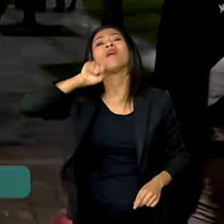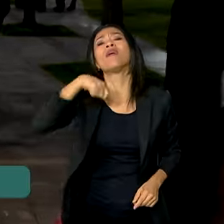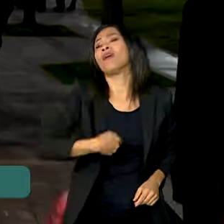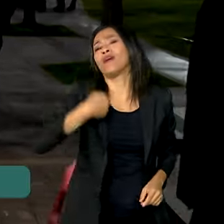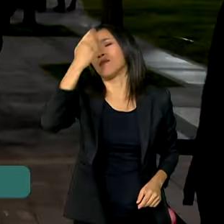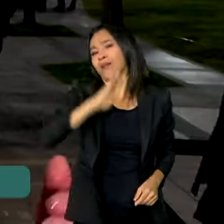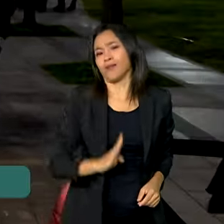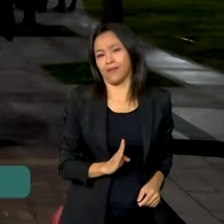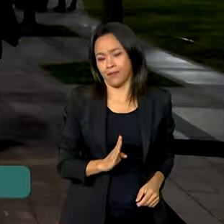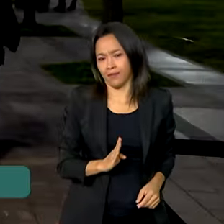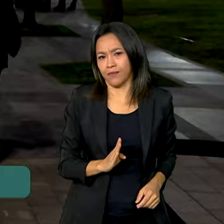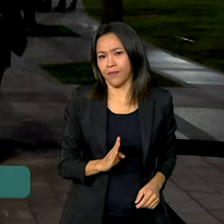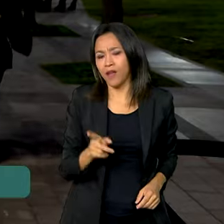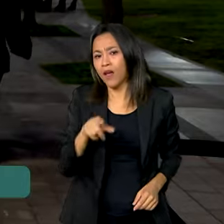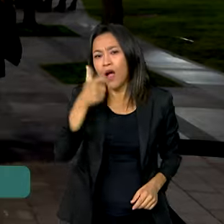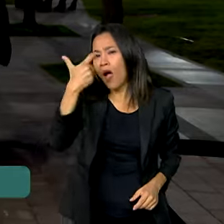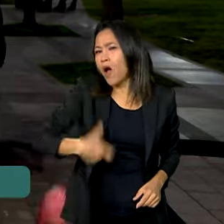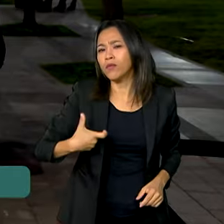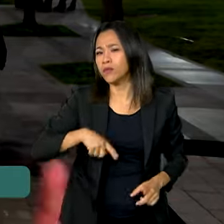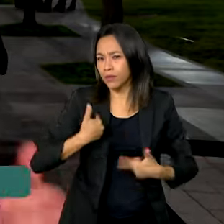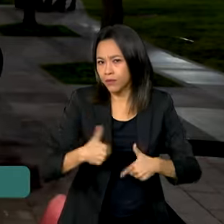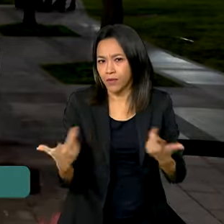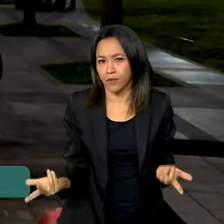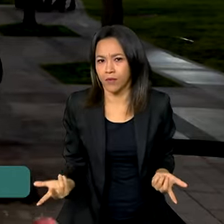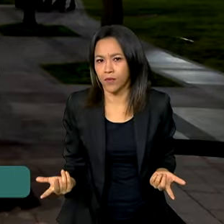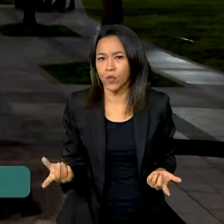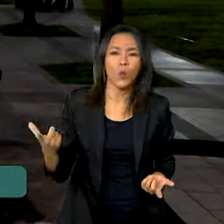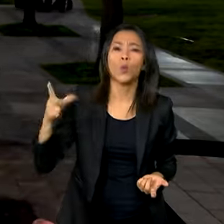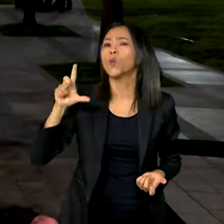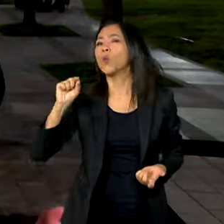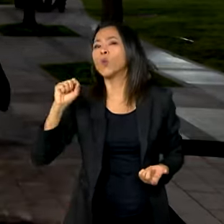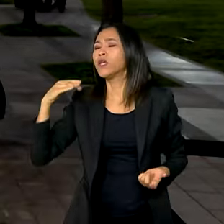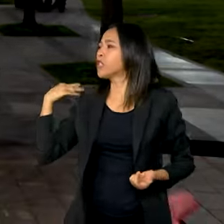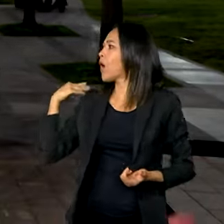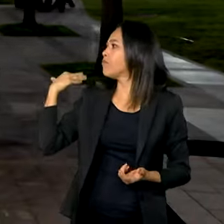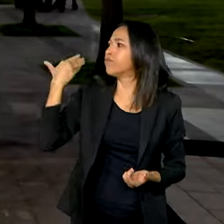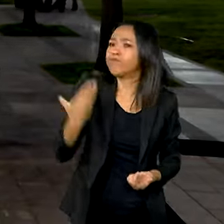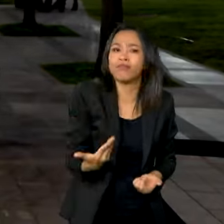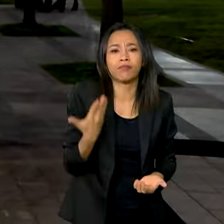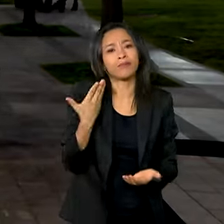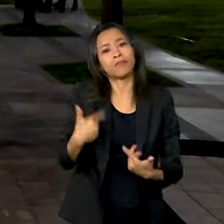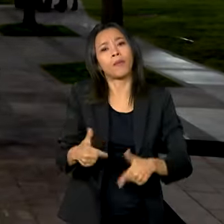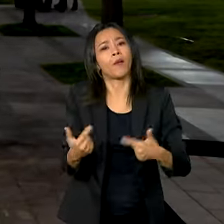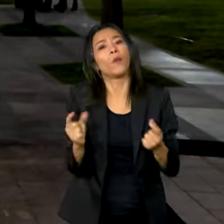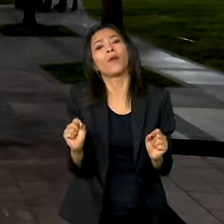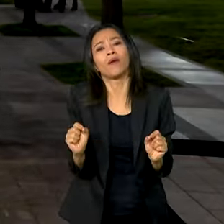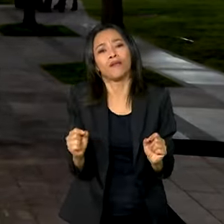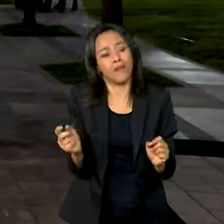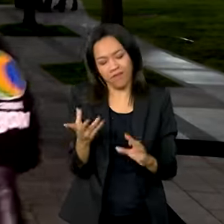nós, aonde nós trabalhamos, o que que nós já fizemos. Então, eu achei assim fantástico.